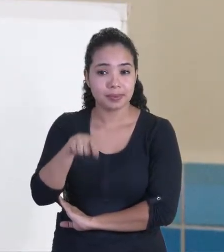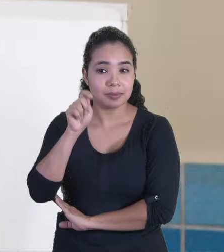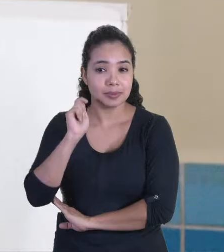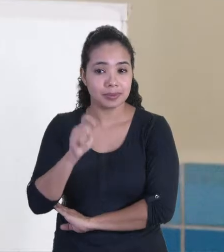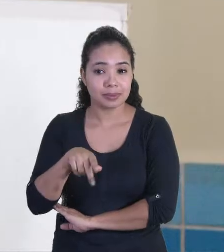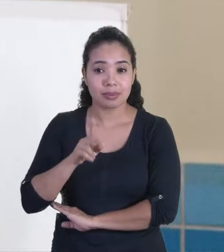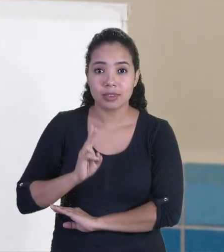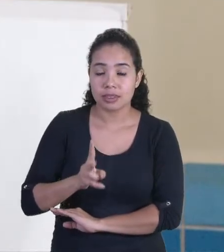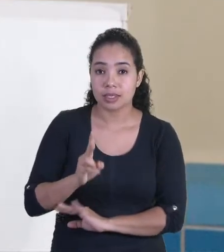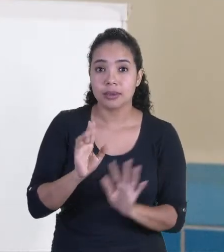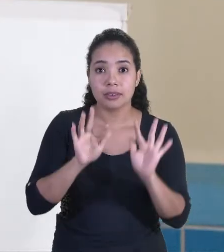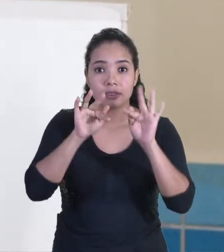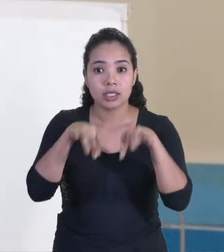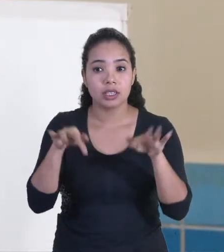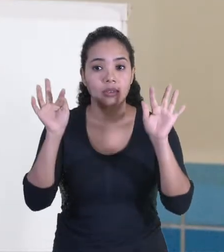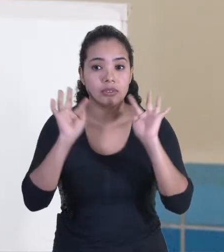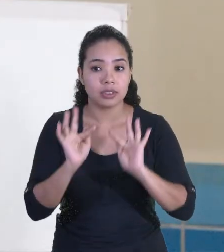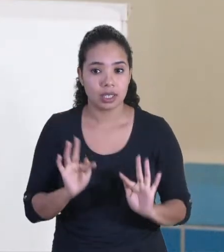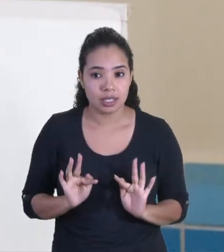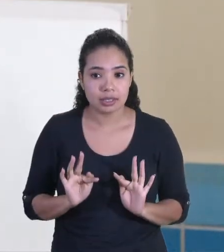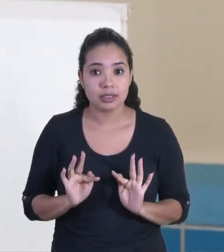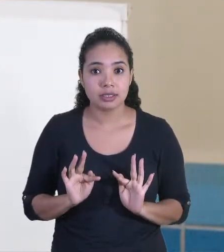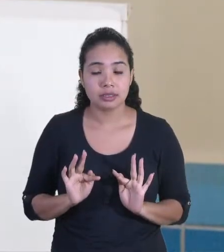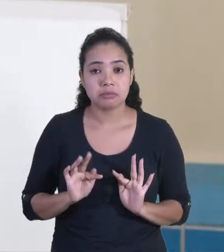tiveram final felizes?